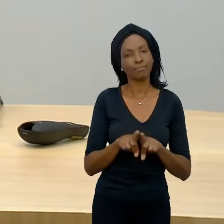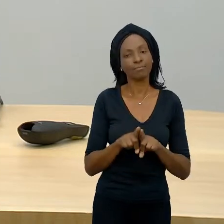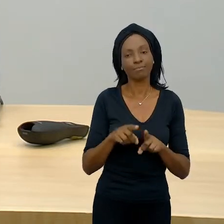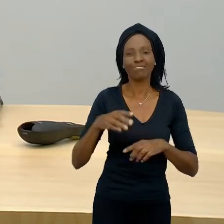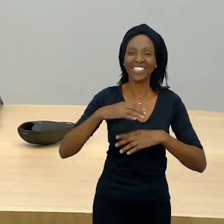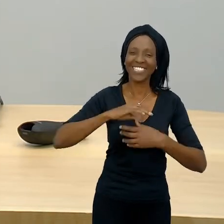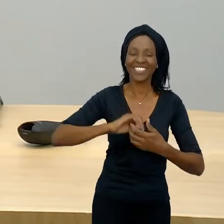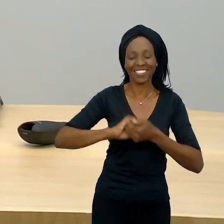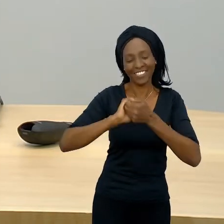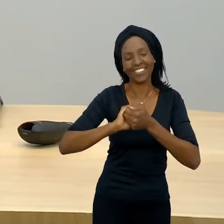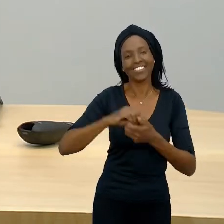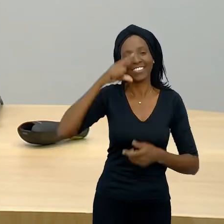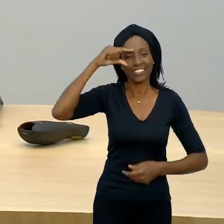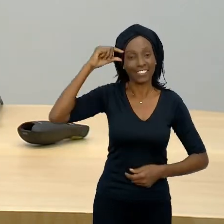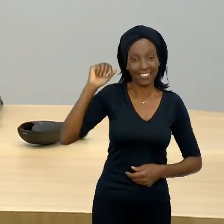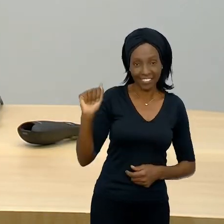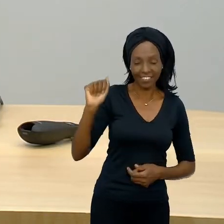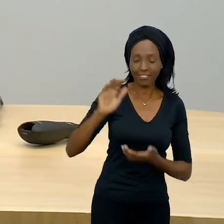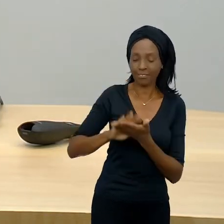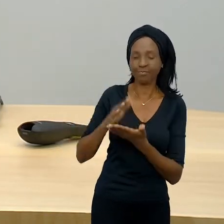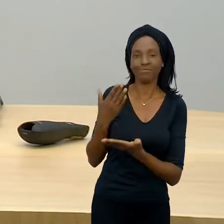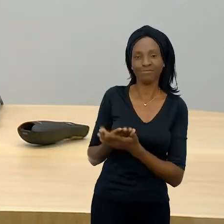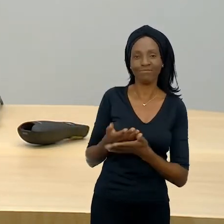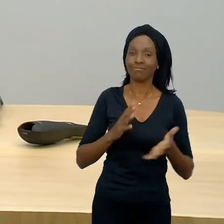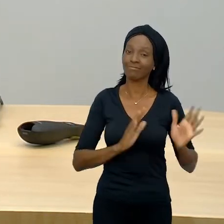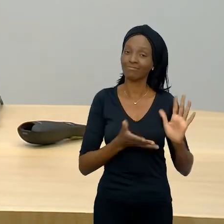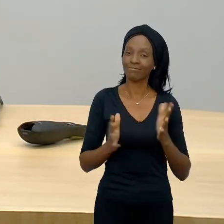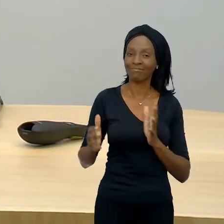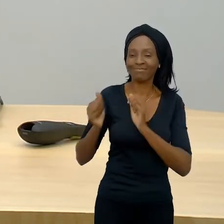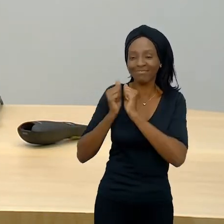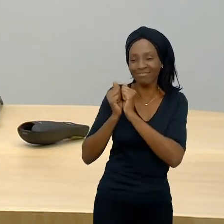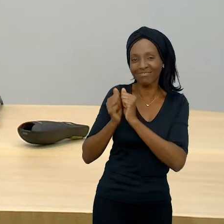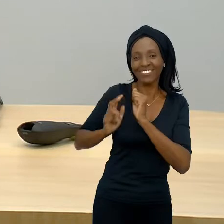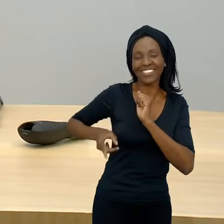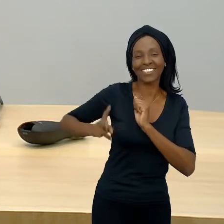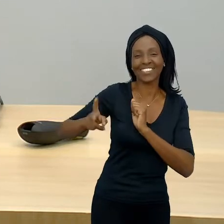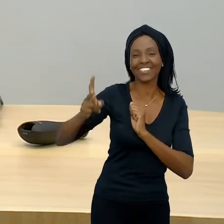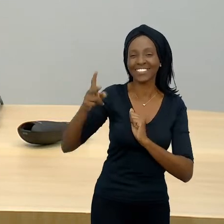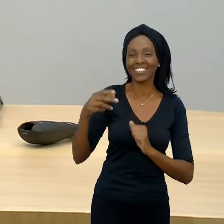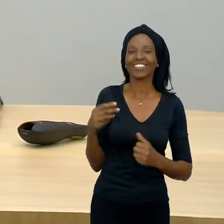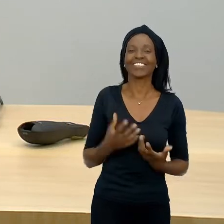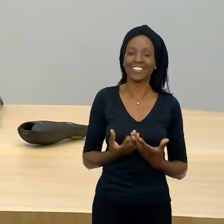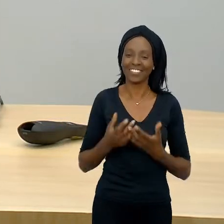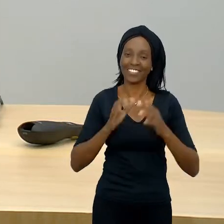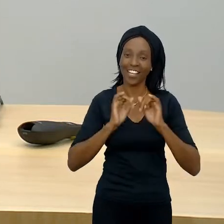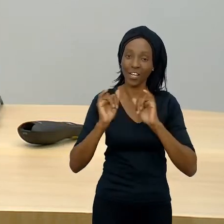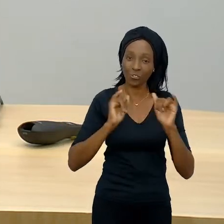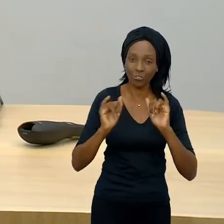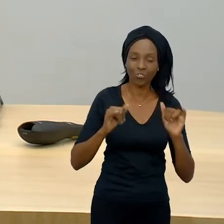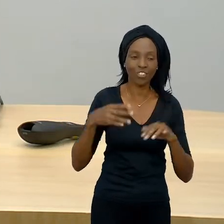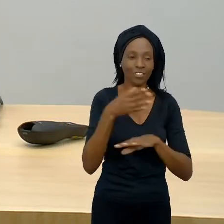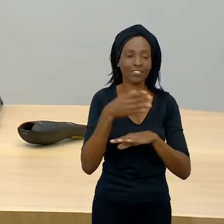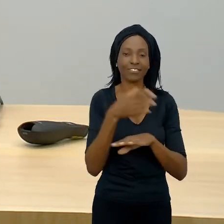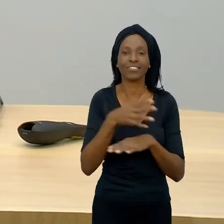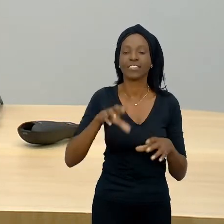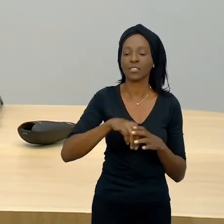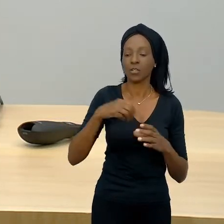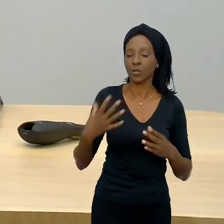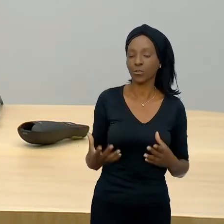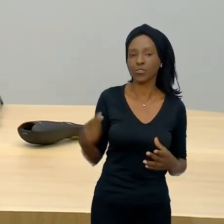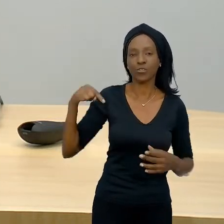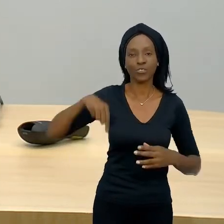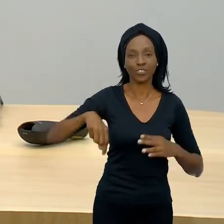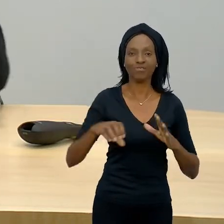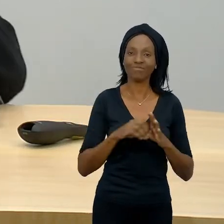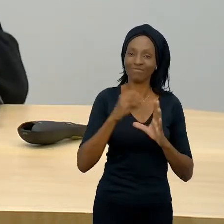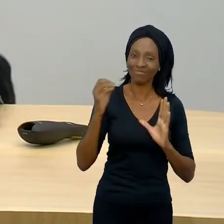querida Sá, nossa intérprete de Libras, que está sempre aqui com a gente democratizando o acesso ao conteúdo aqui do Centro de